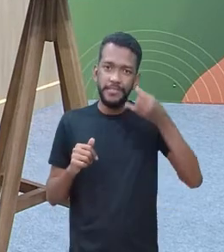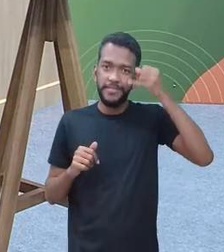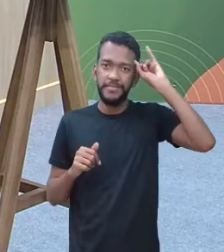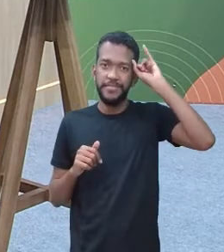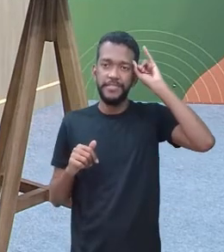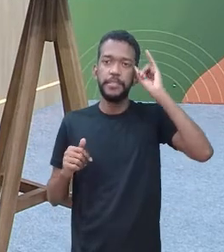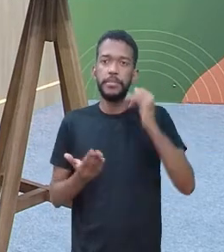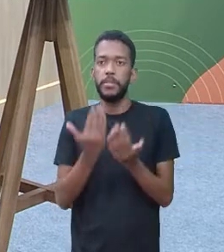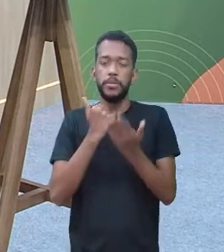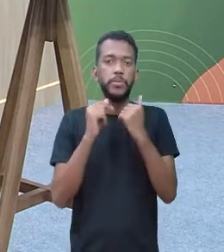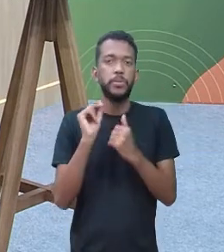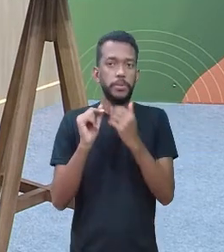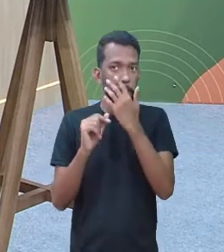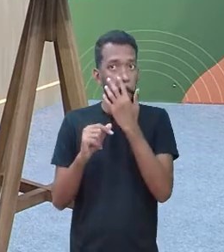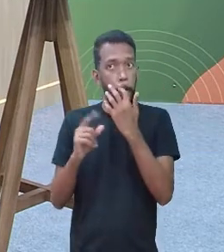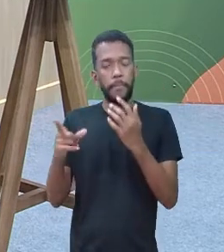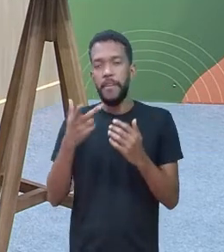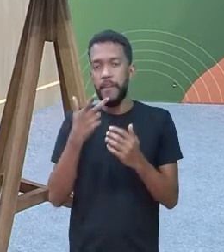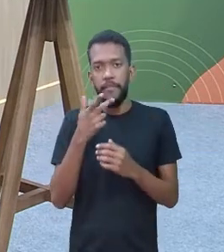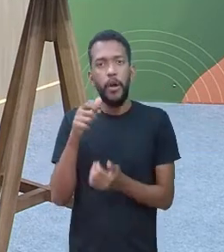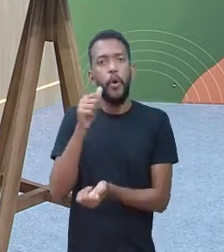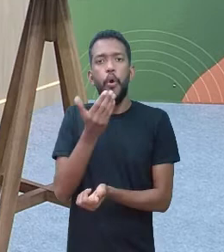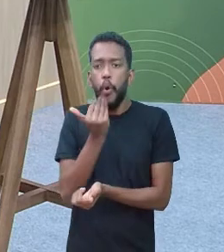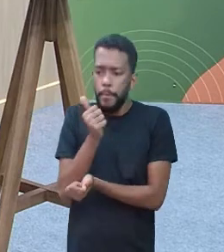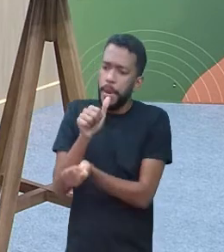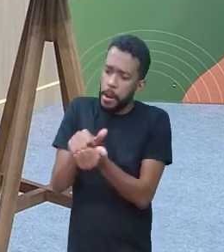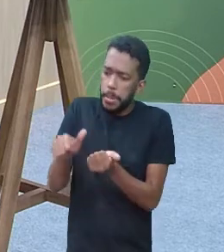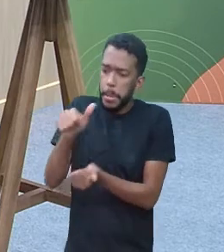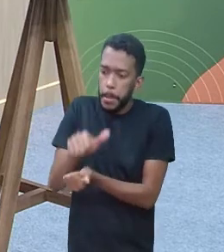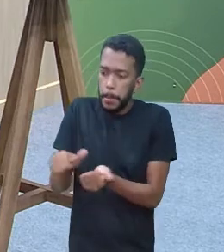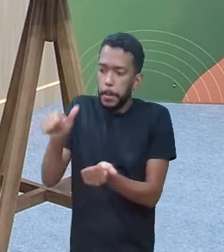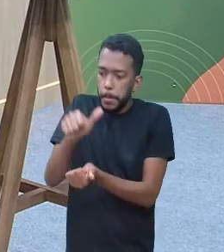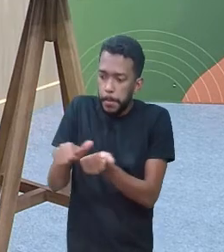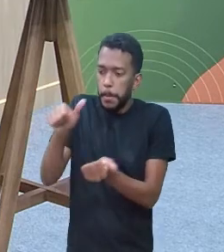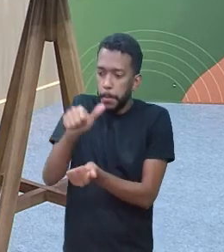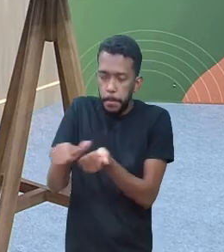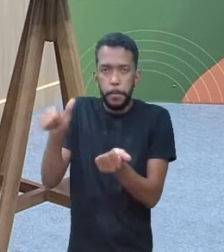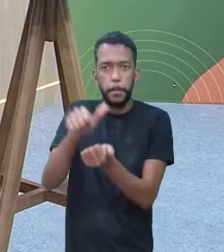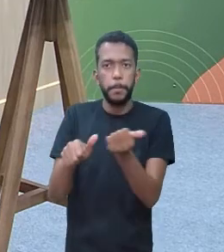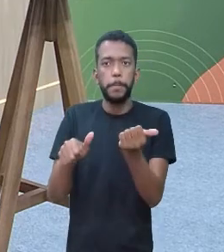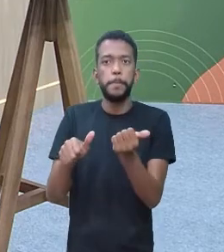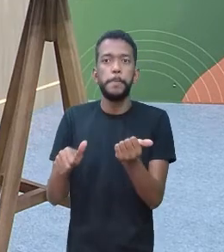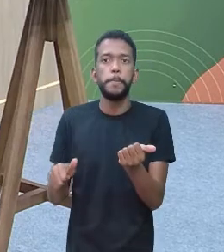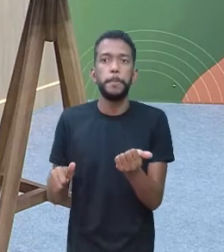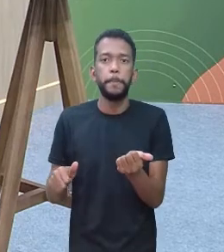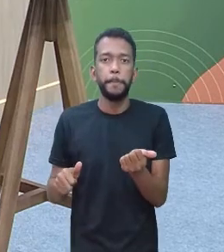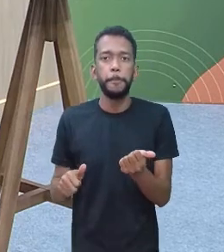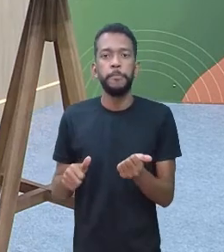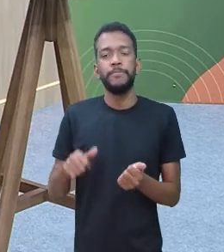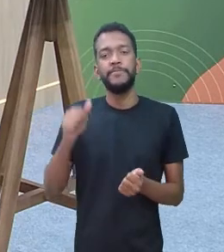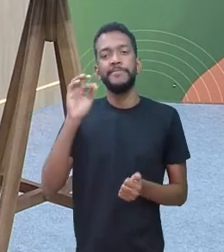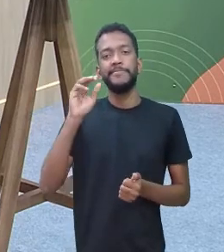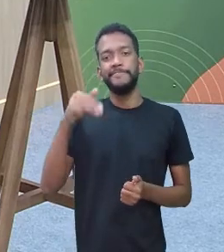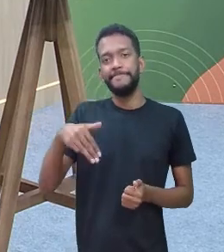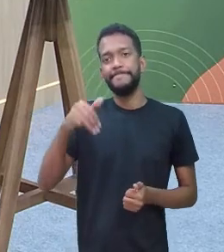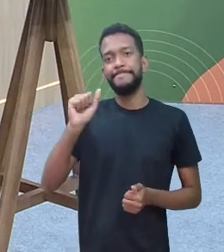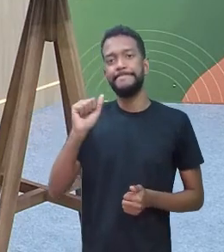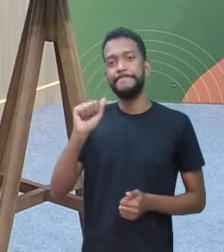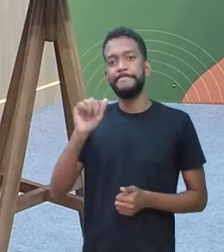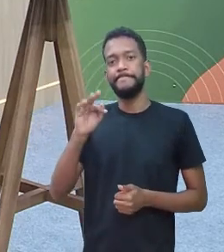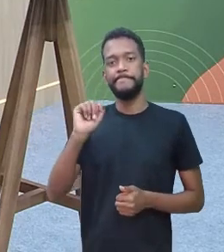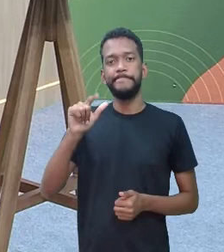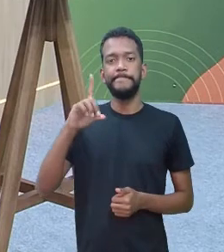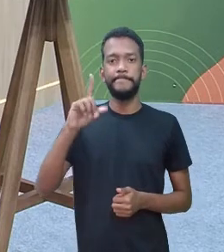dica, né? Miguelito está dizendo que ela come pasto, muito pasto e mais pasto. Mas a Mafalda diz, será que ela é